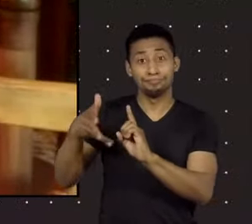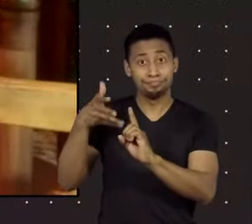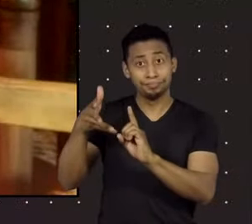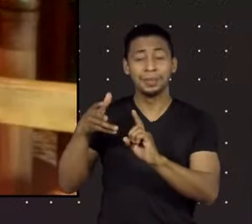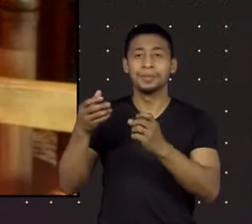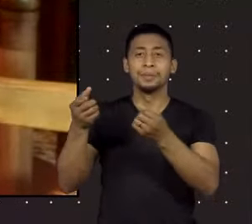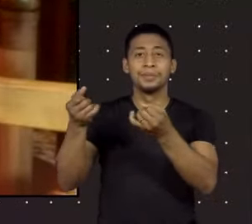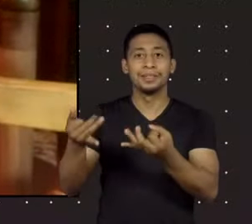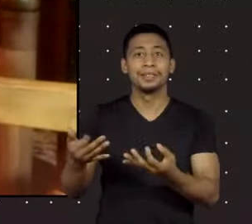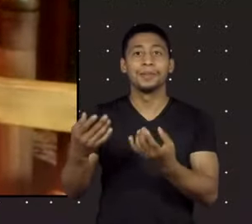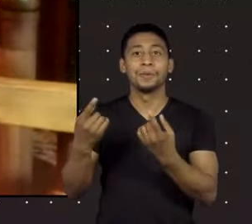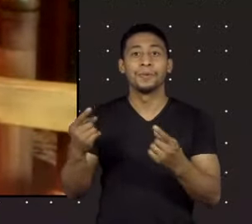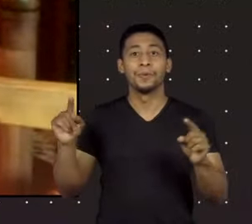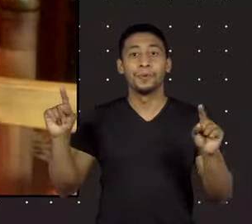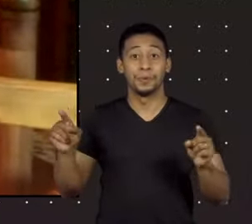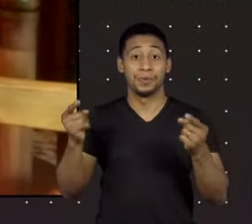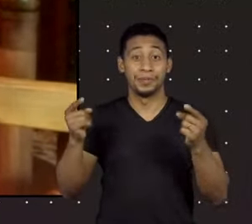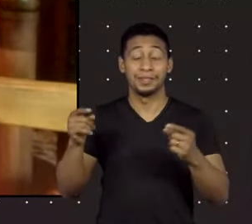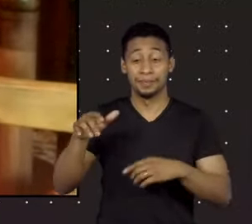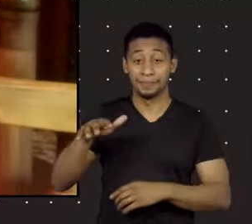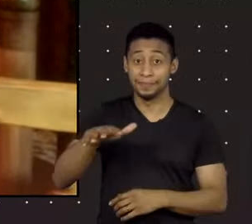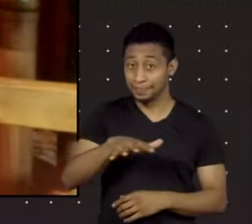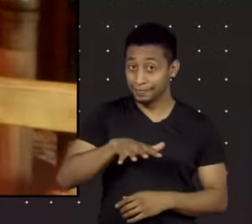que teria acontecido na região